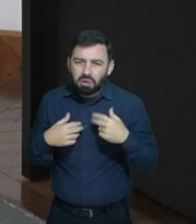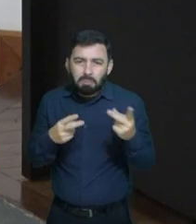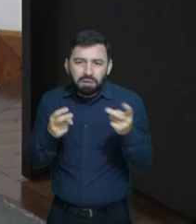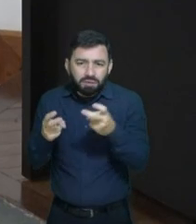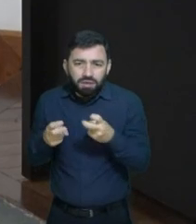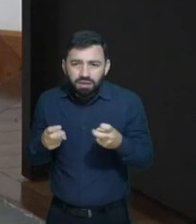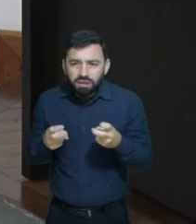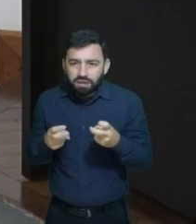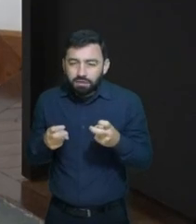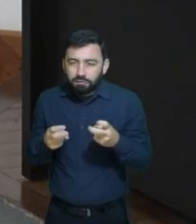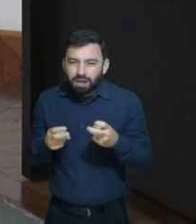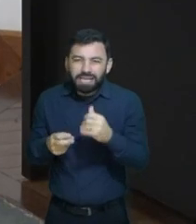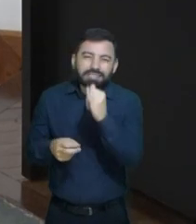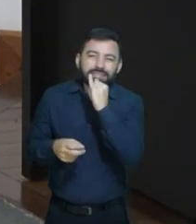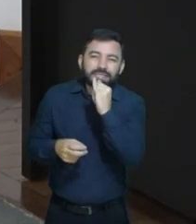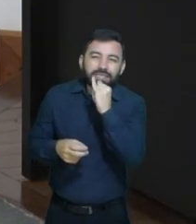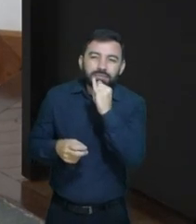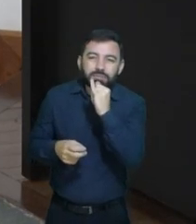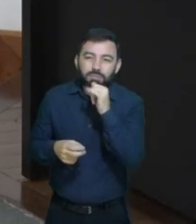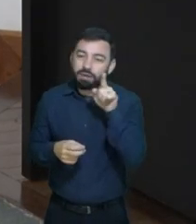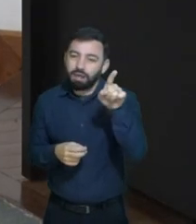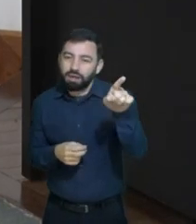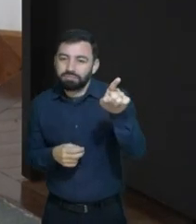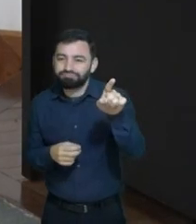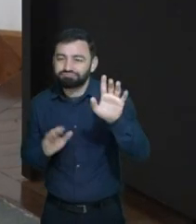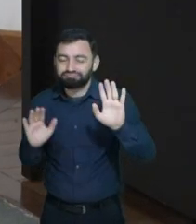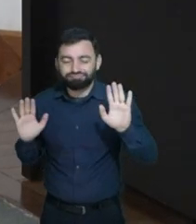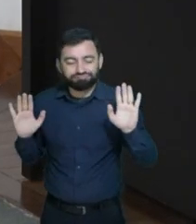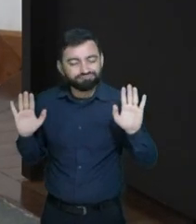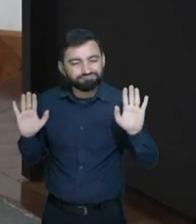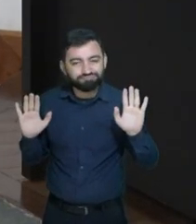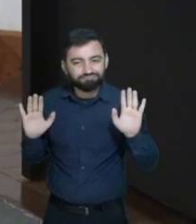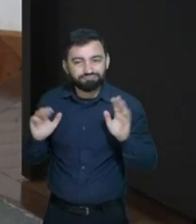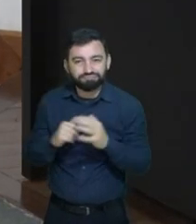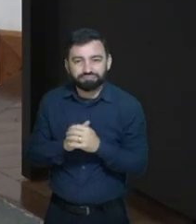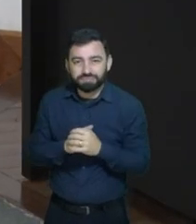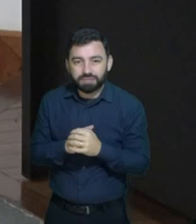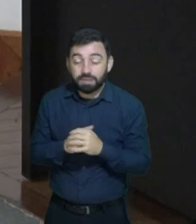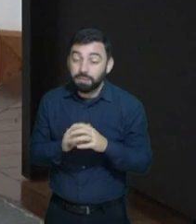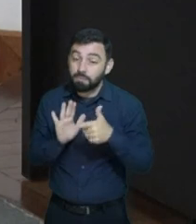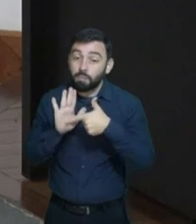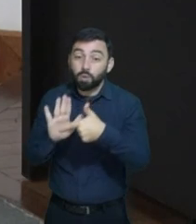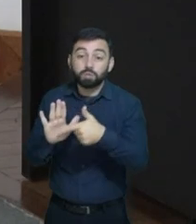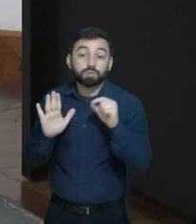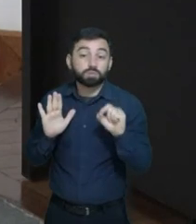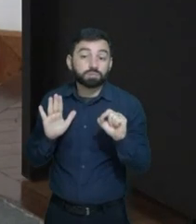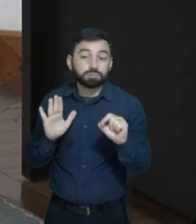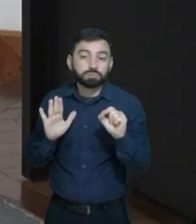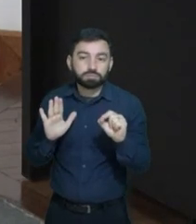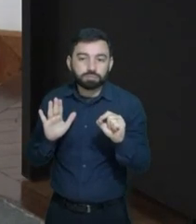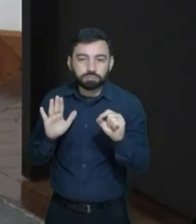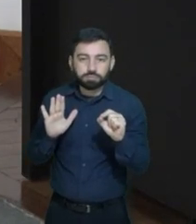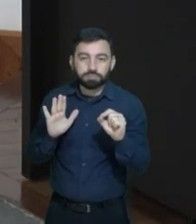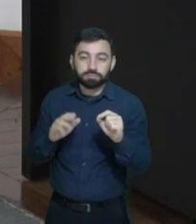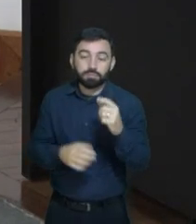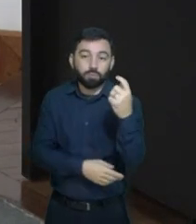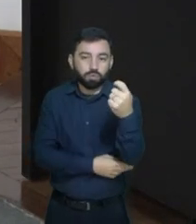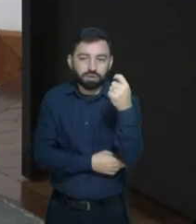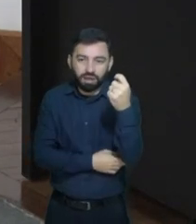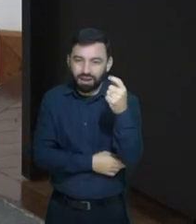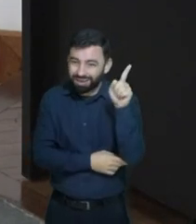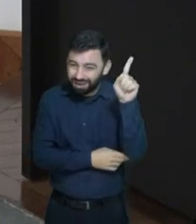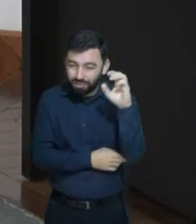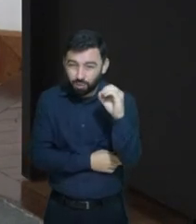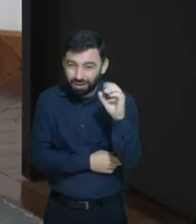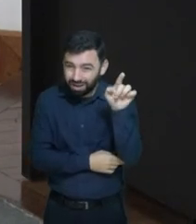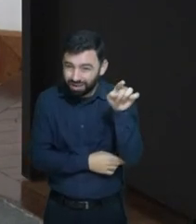usando, vamos usar o exemplo de New Orleans. Talvez, mas mostra que eu acho que Porto Alegre nunca